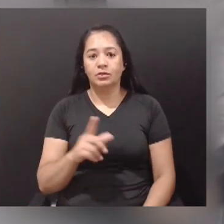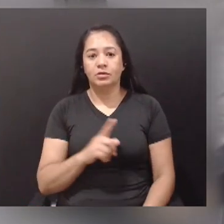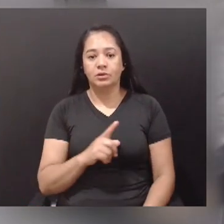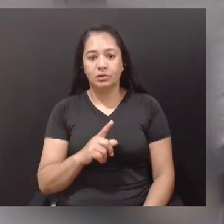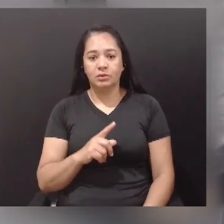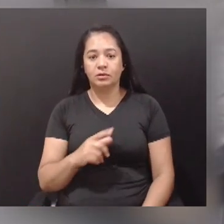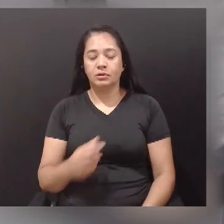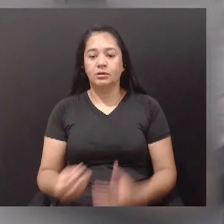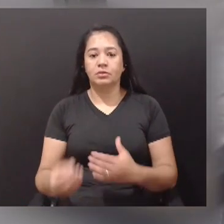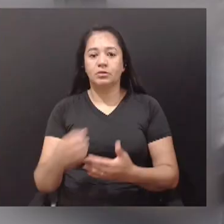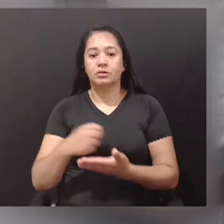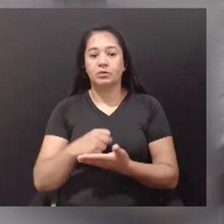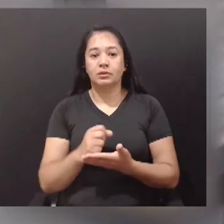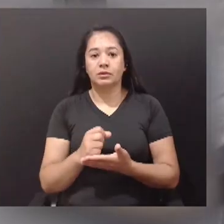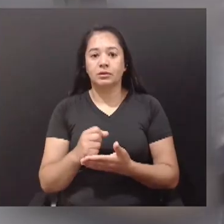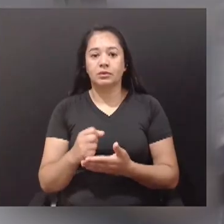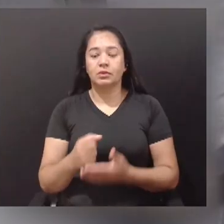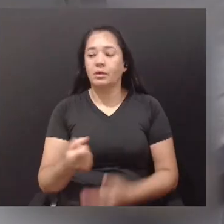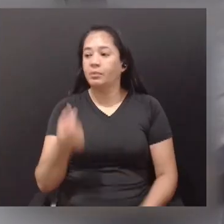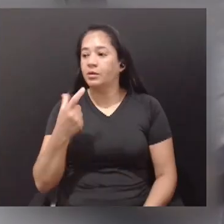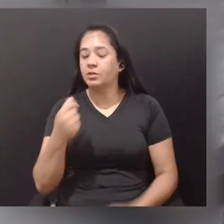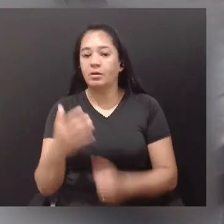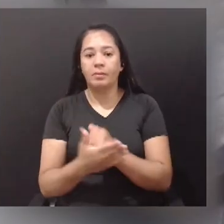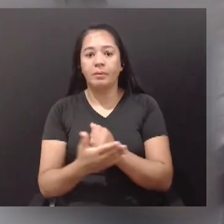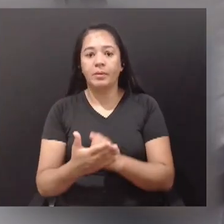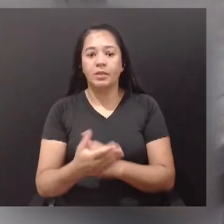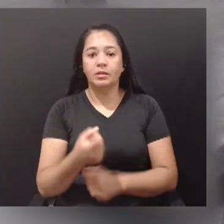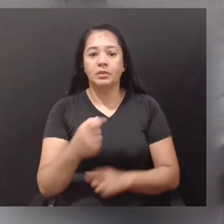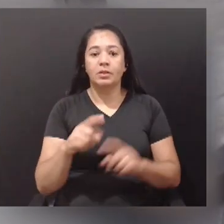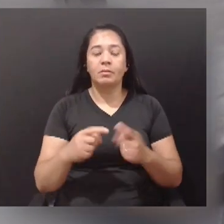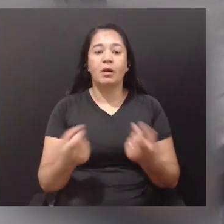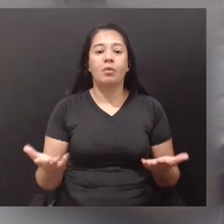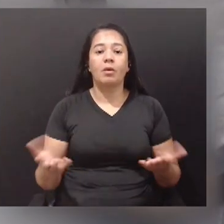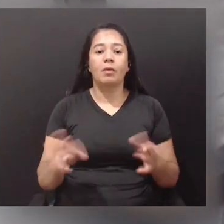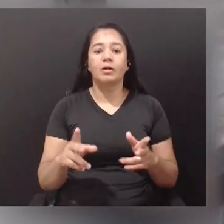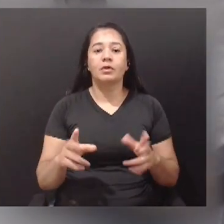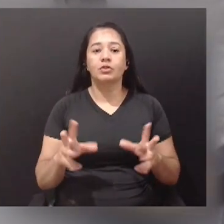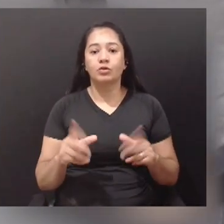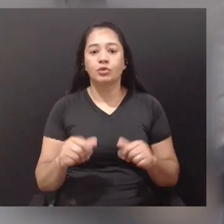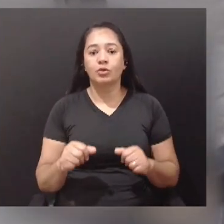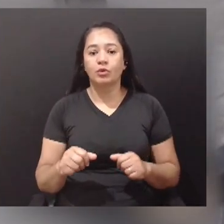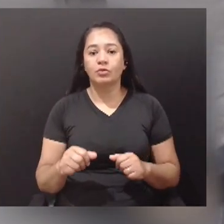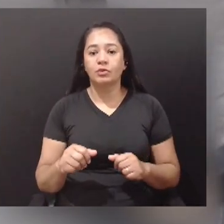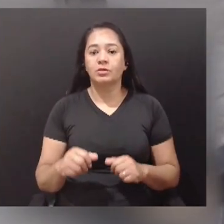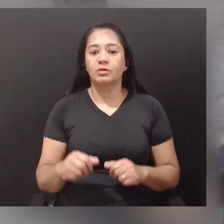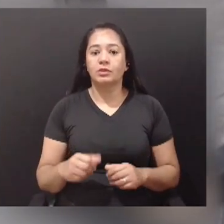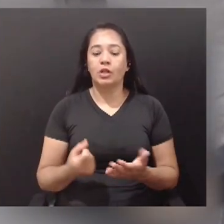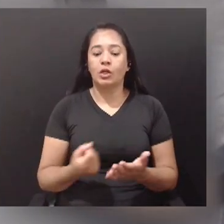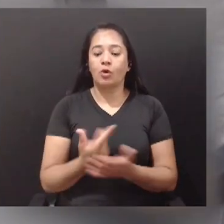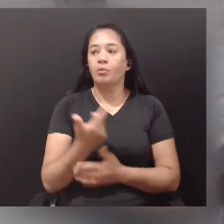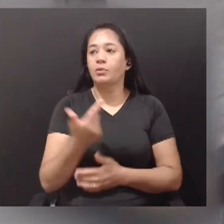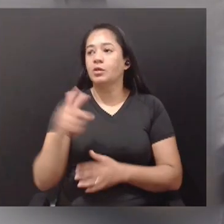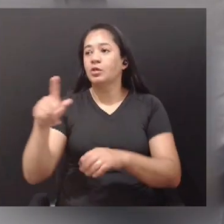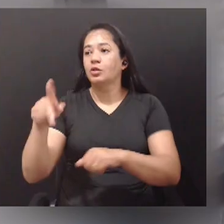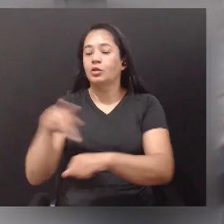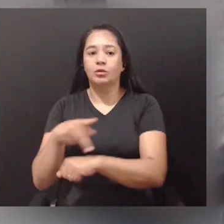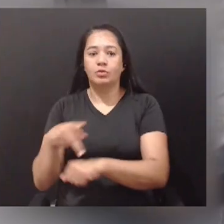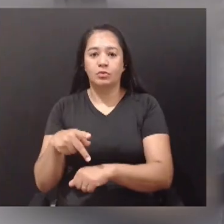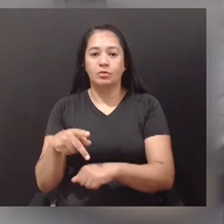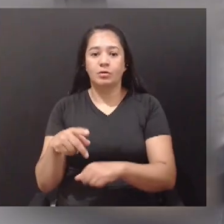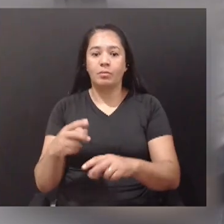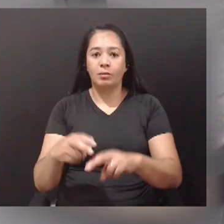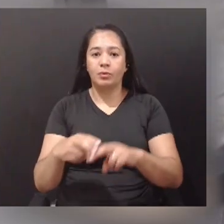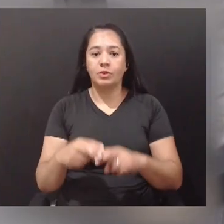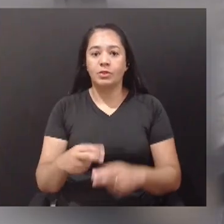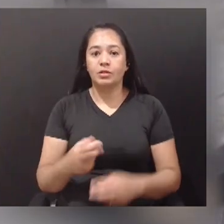farmácias medicamentos à base de cannabis, mas qual que é a diferença? Todos eles são importados, fazendo com que o preço desse medicamento